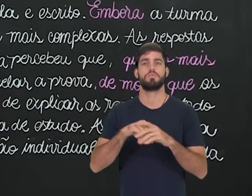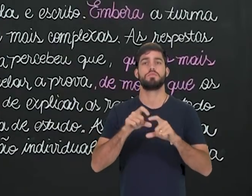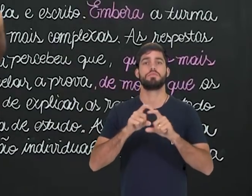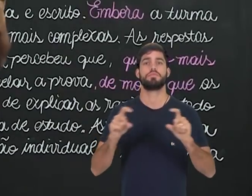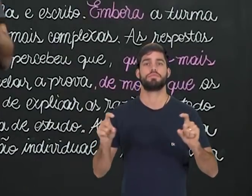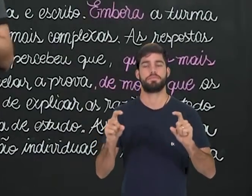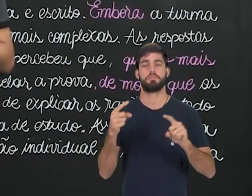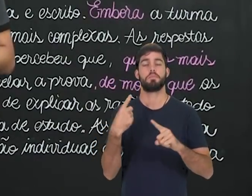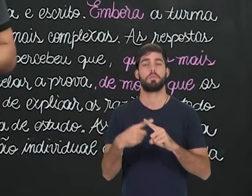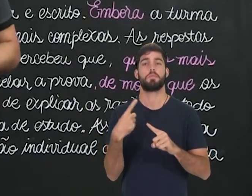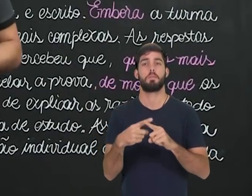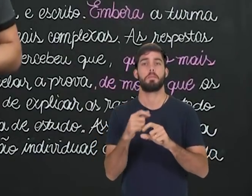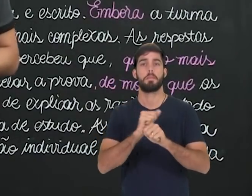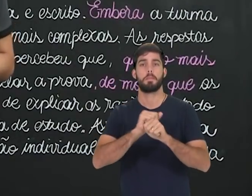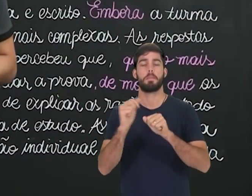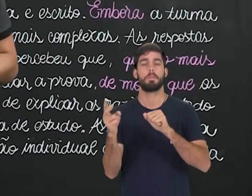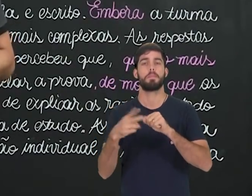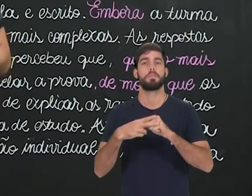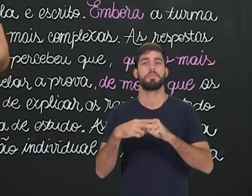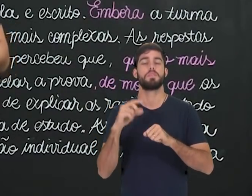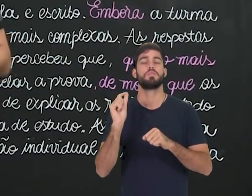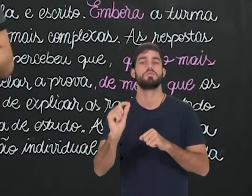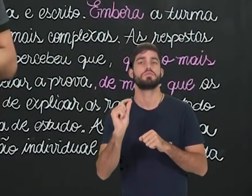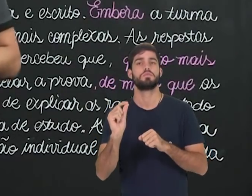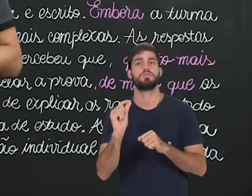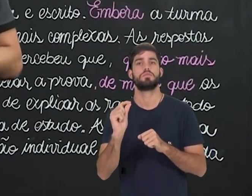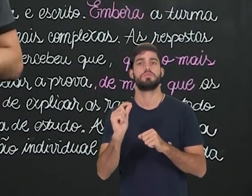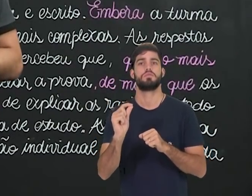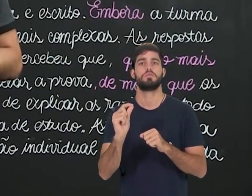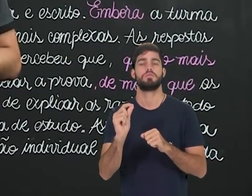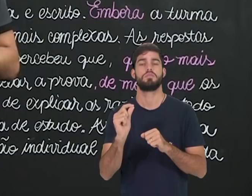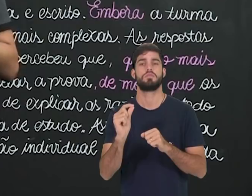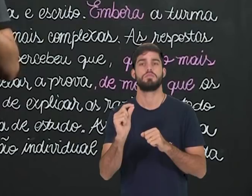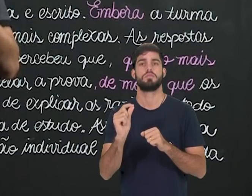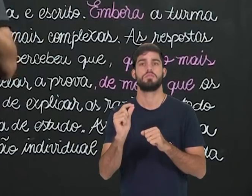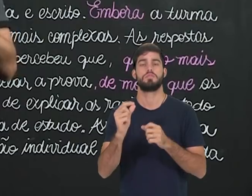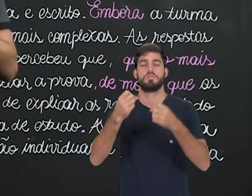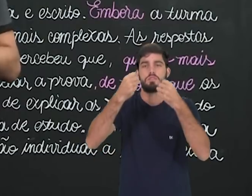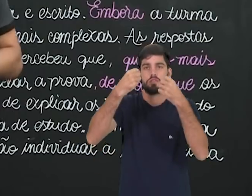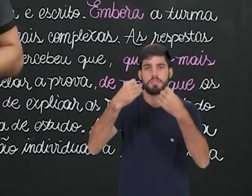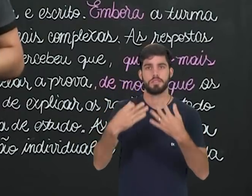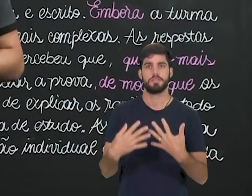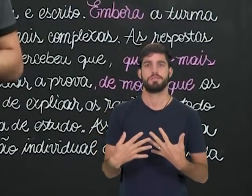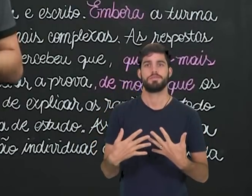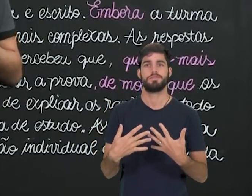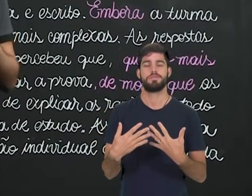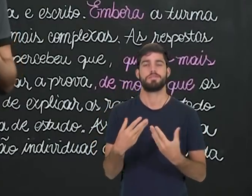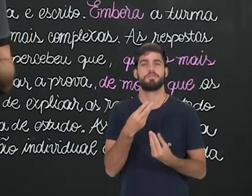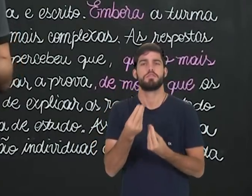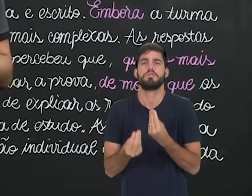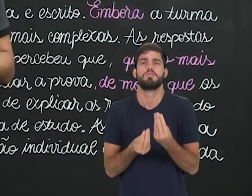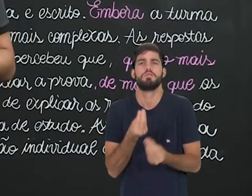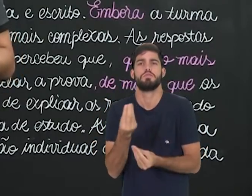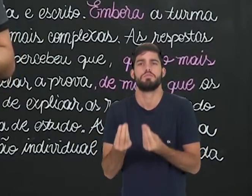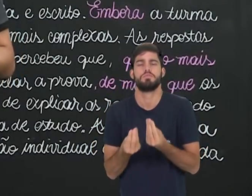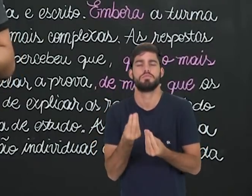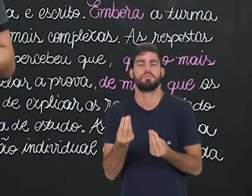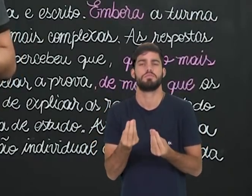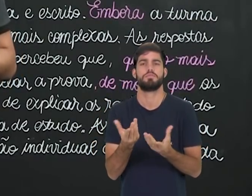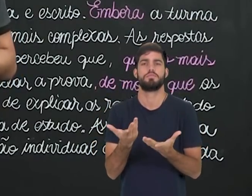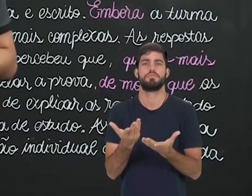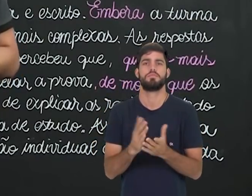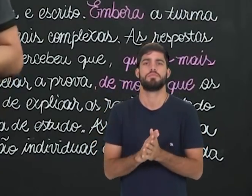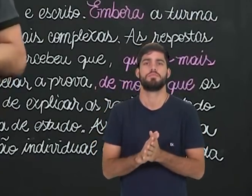que o caráter do advérbio, a propriedade do advérbio é exatamente esse, né? Explicar uma circunstância, indicar